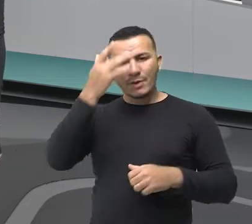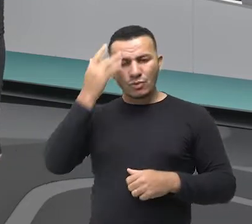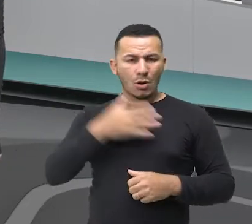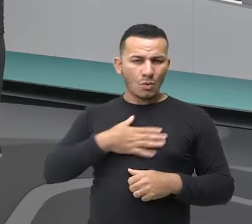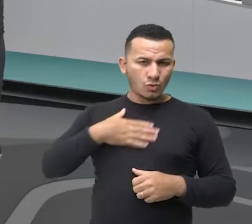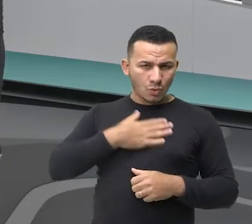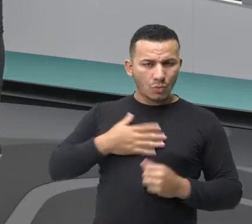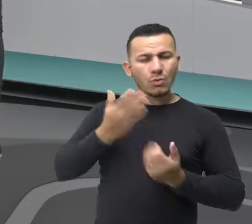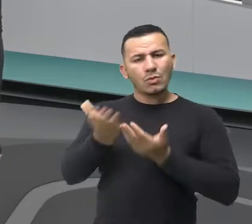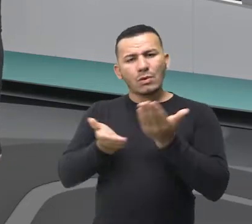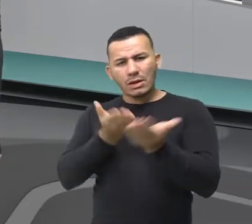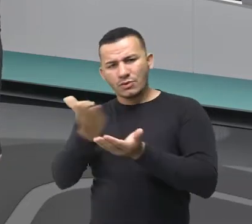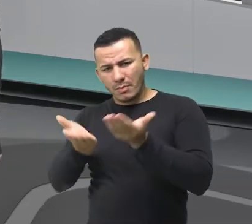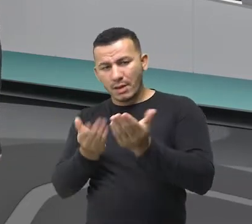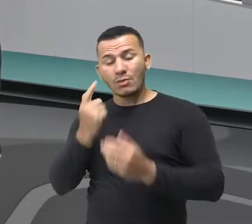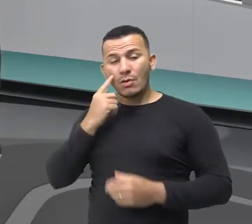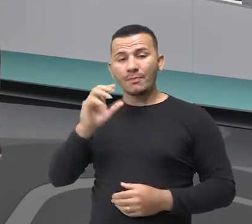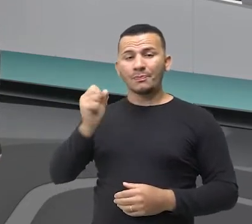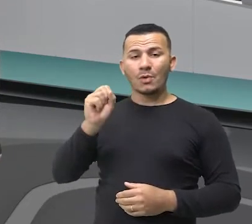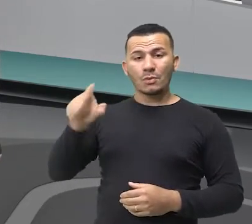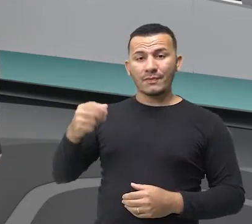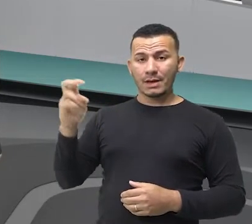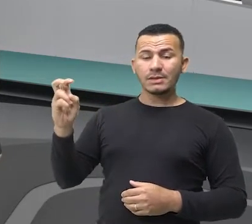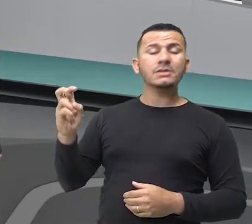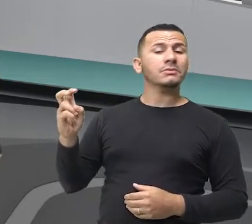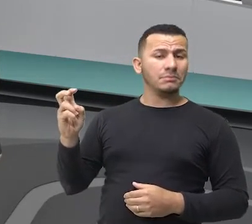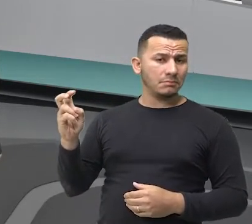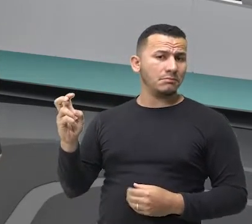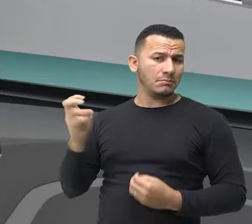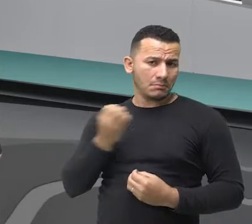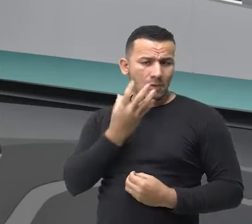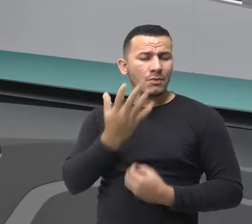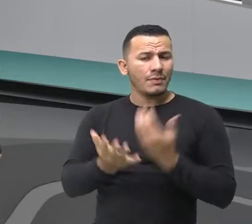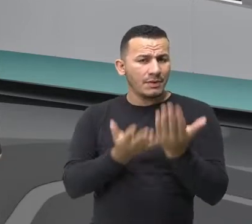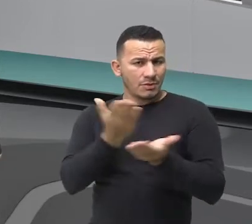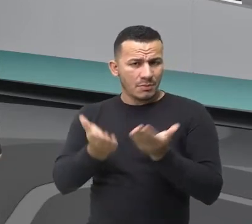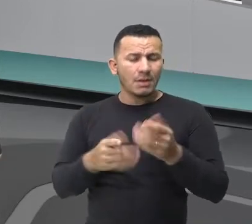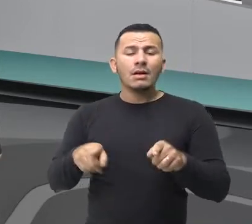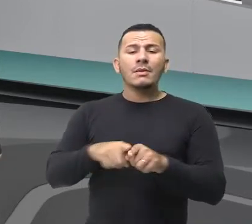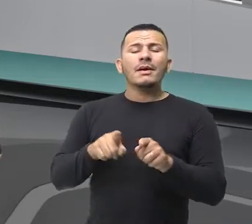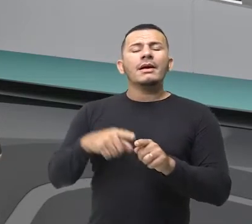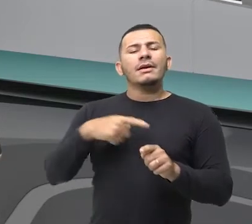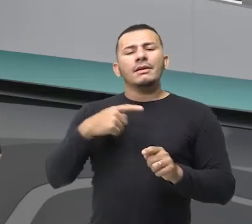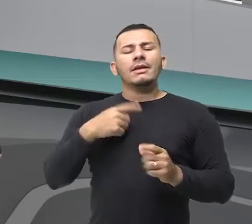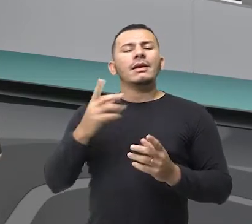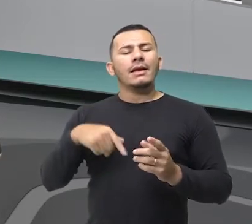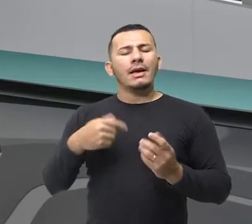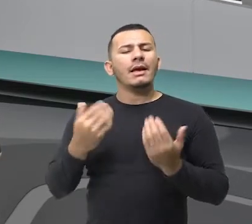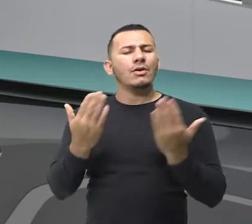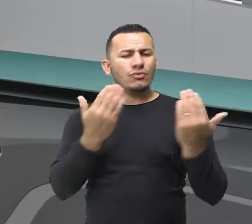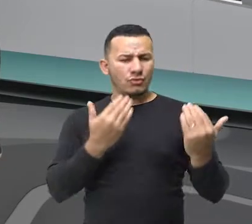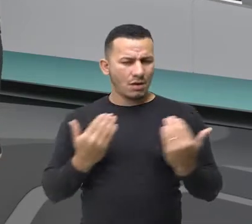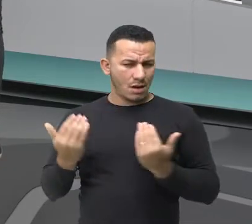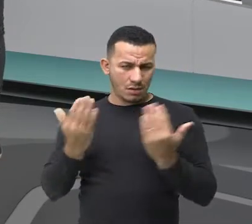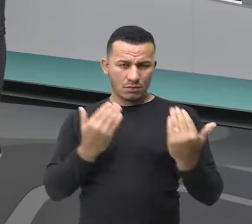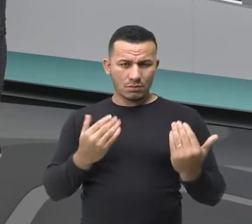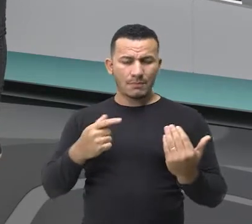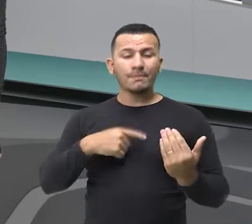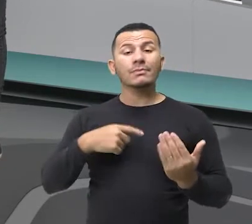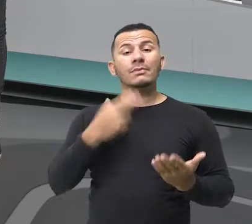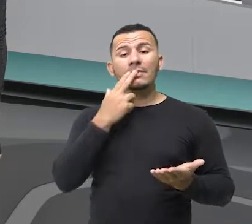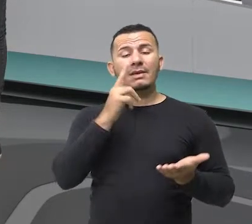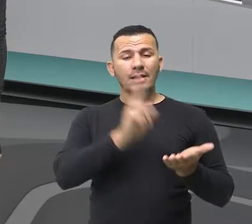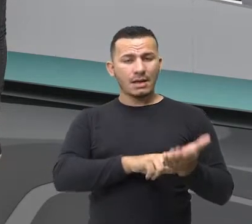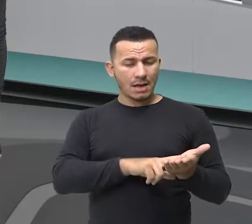vê essa nota aqui do lado Oito e meio E observa em também que existe um diálogo olha só a gente tem a carta